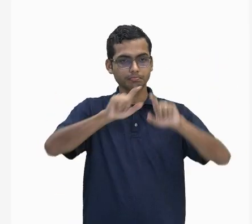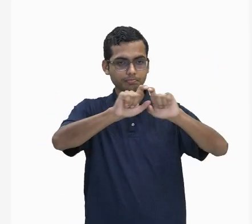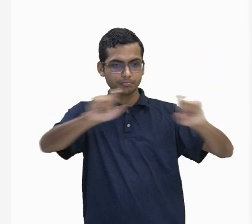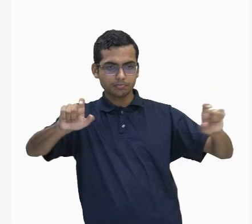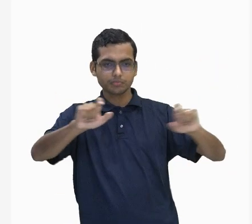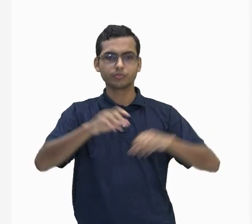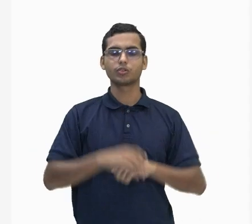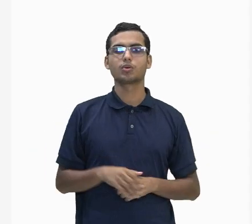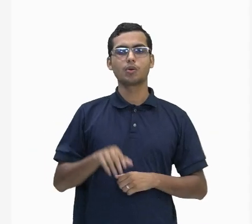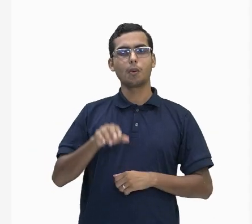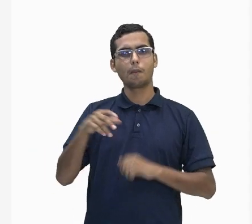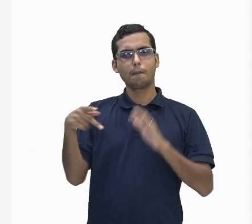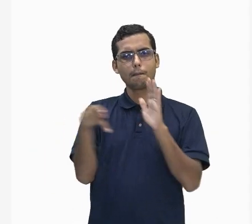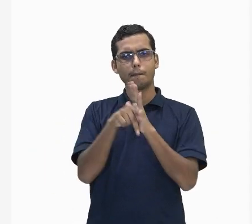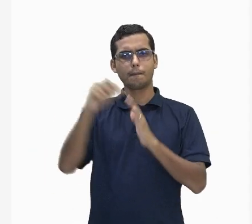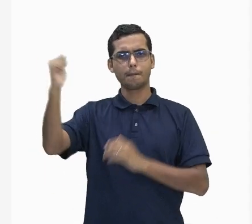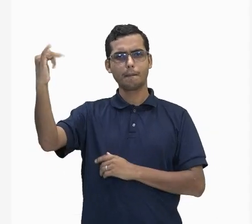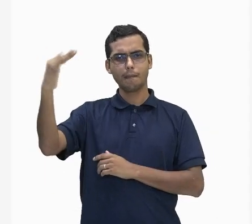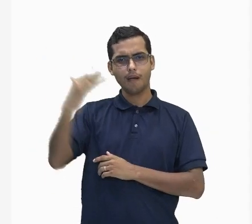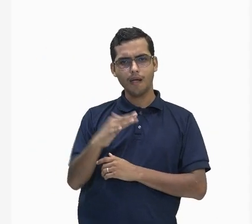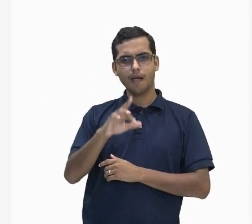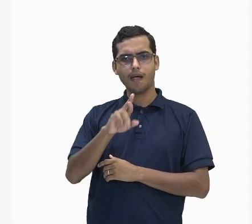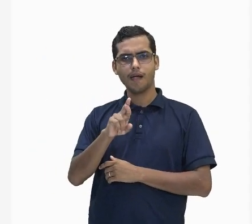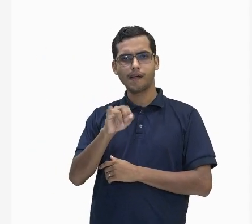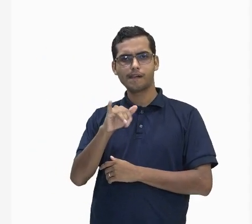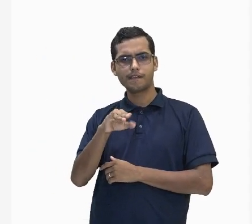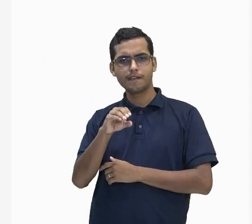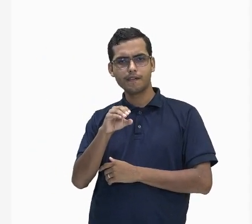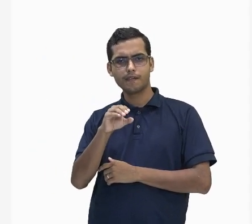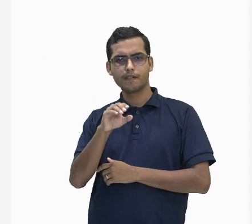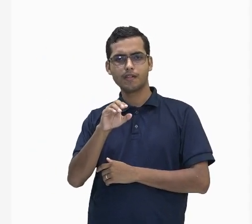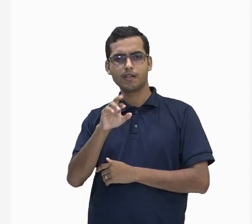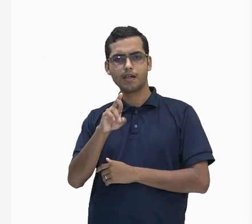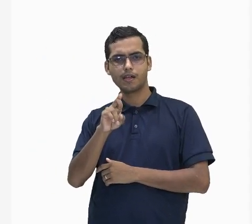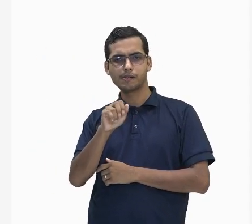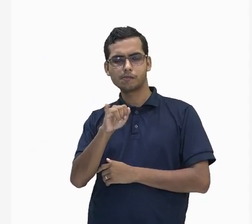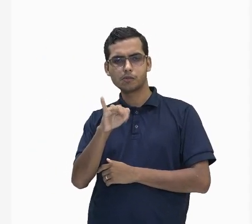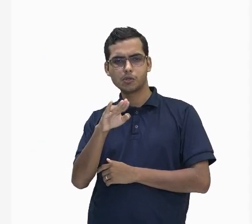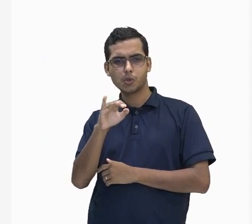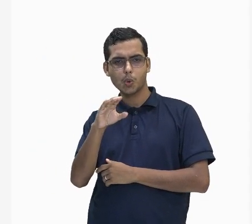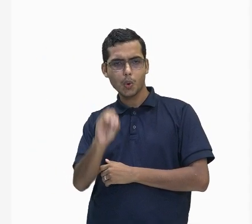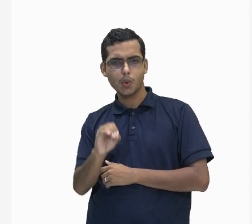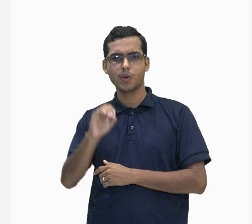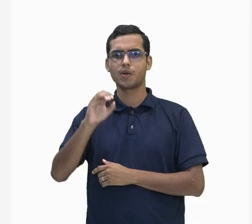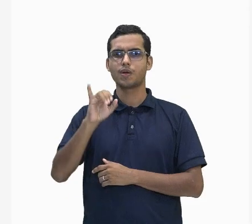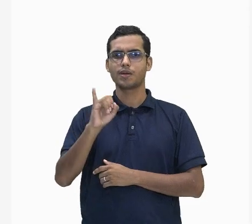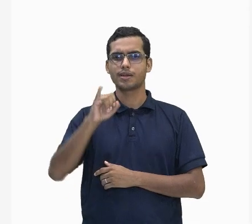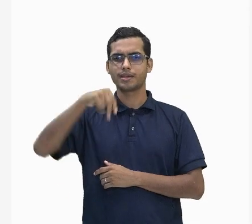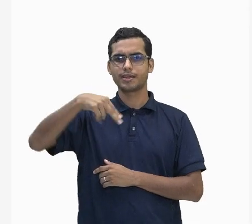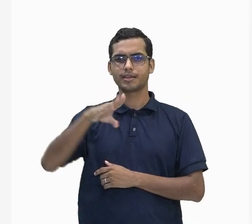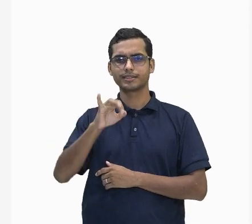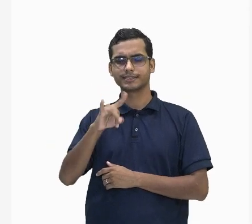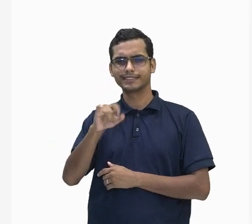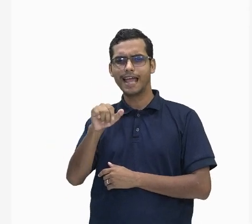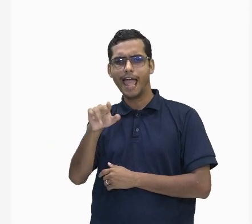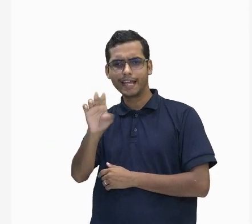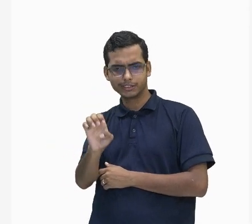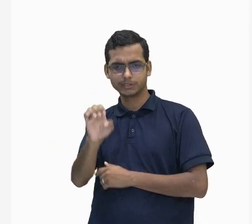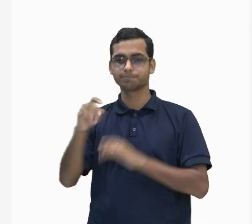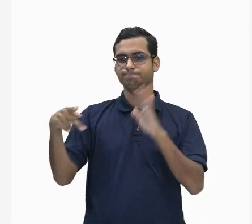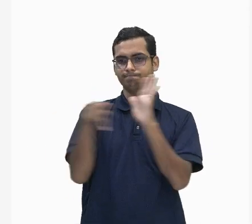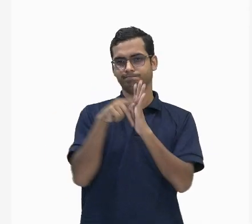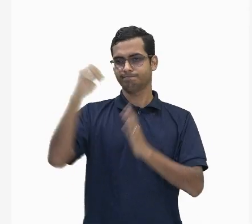normal à superfície no ponto de incidência estão sempre no mesmo plano, como está sendo mostrado